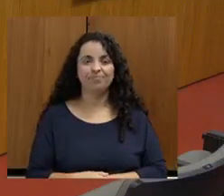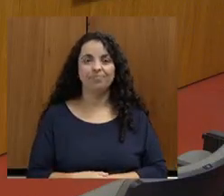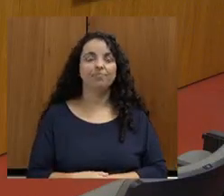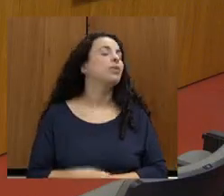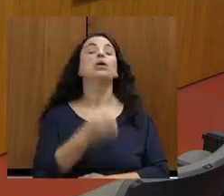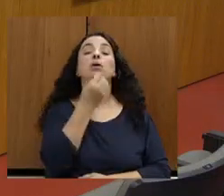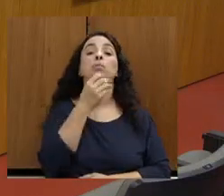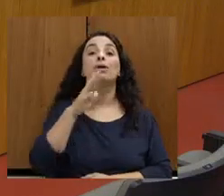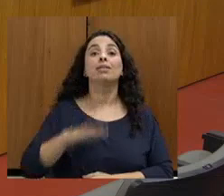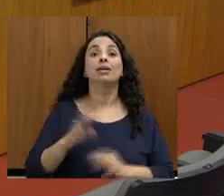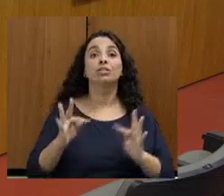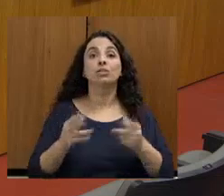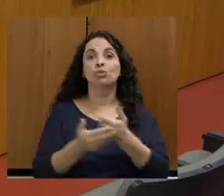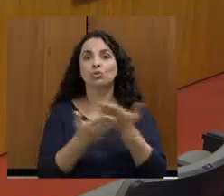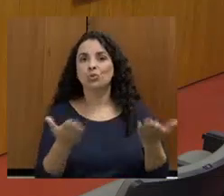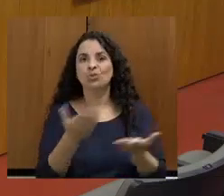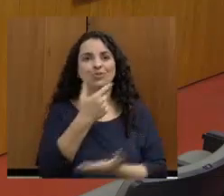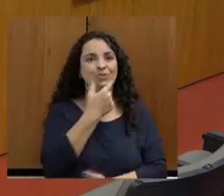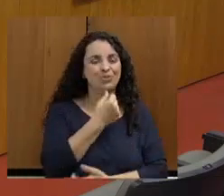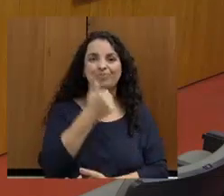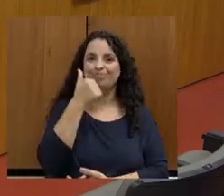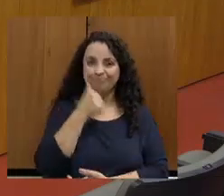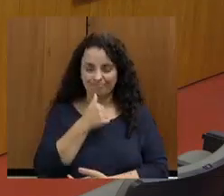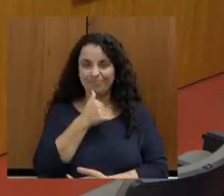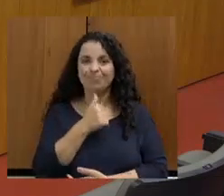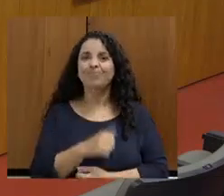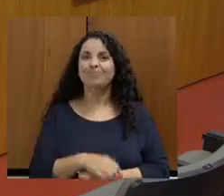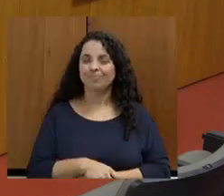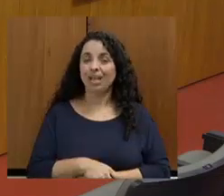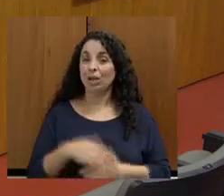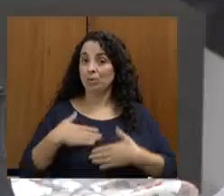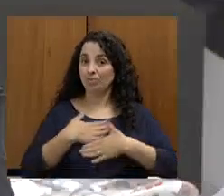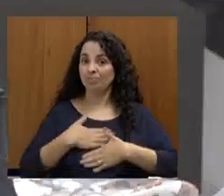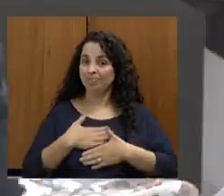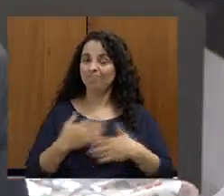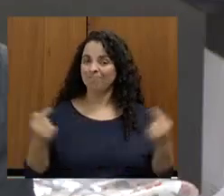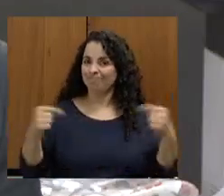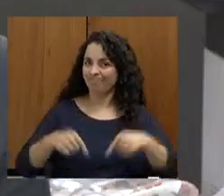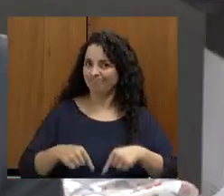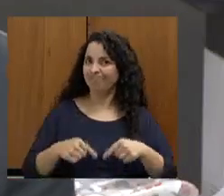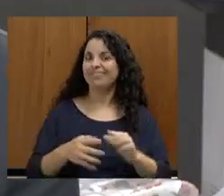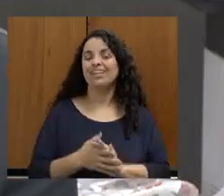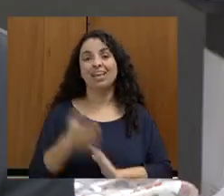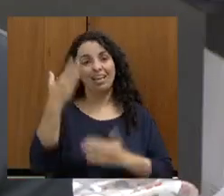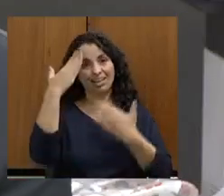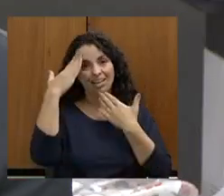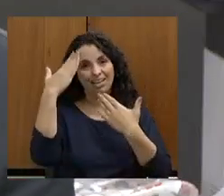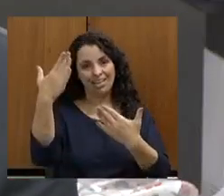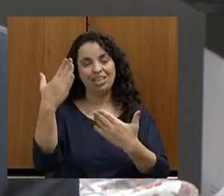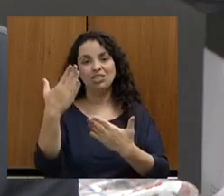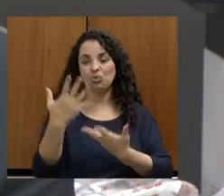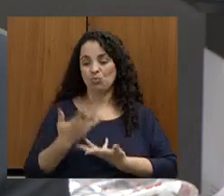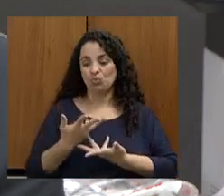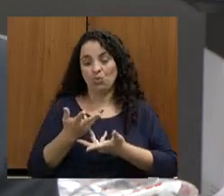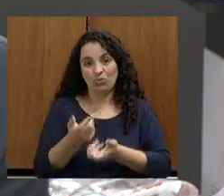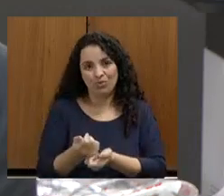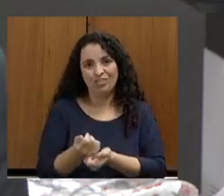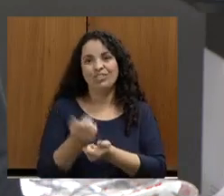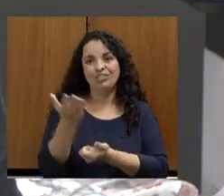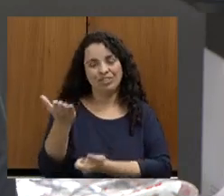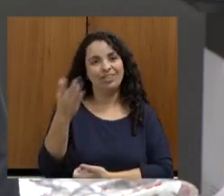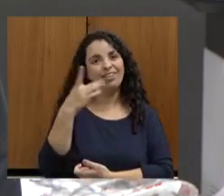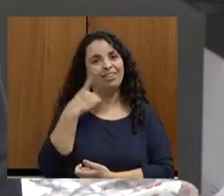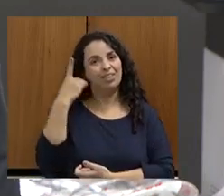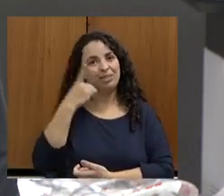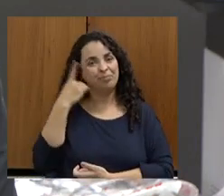Boa tarde a todos, a todas. É um prazer estar aqui também. Queria agradecer o convite mais uma vez, deputado.